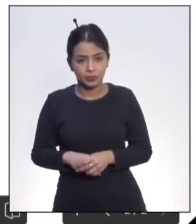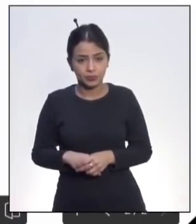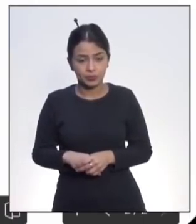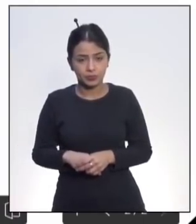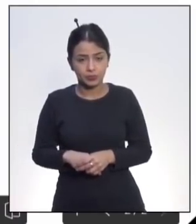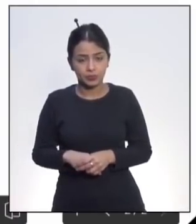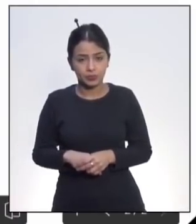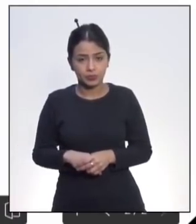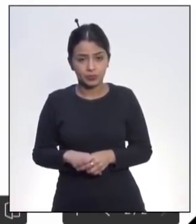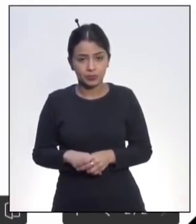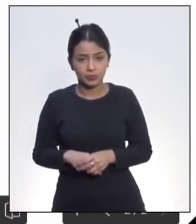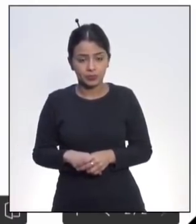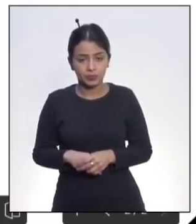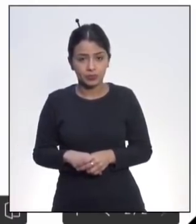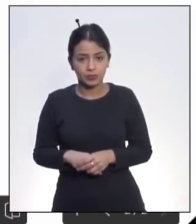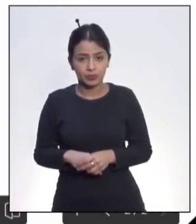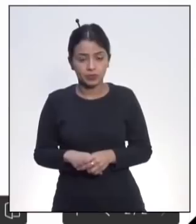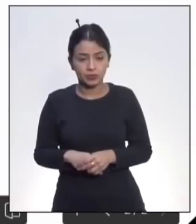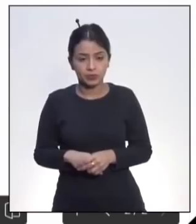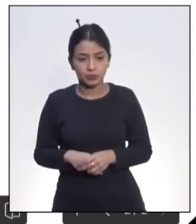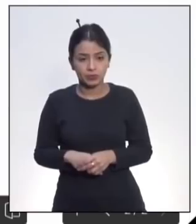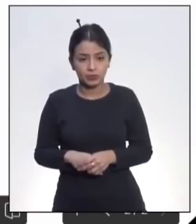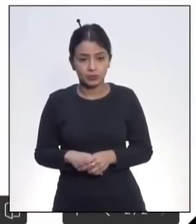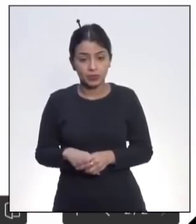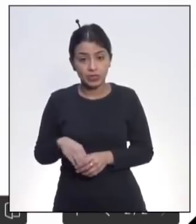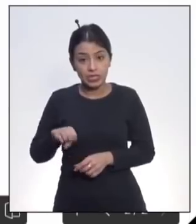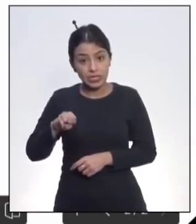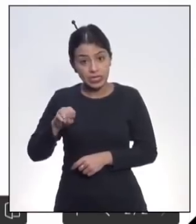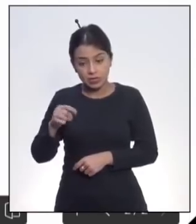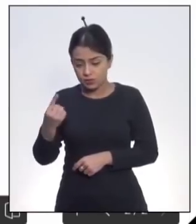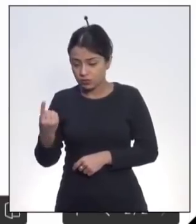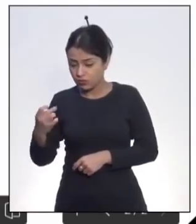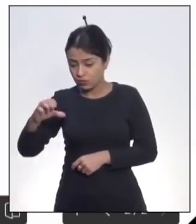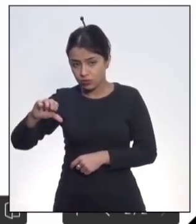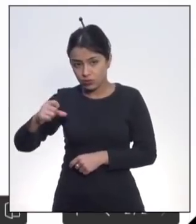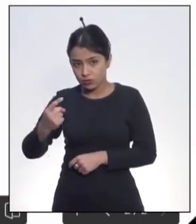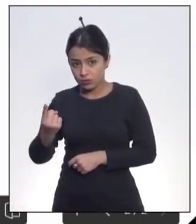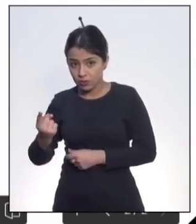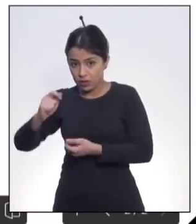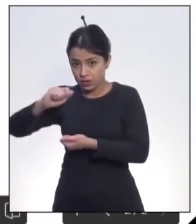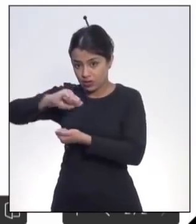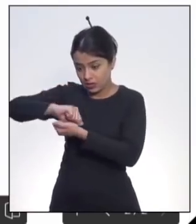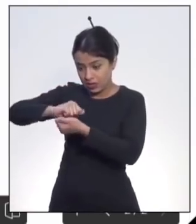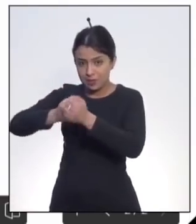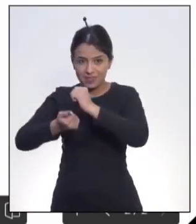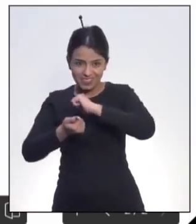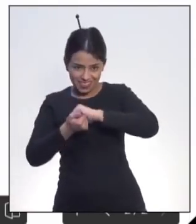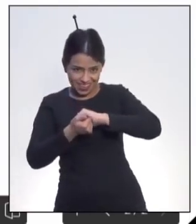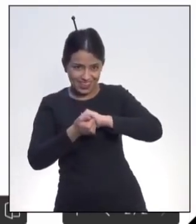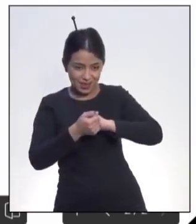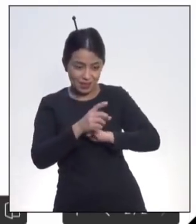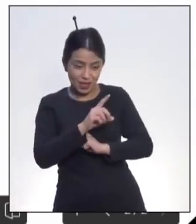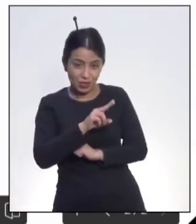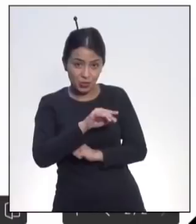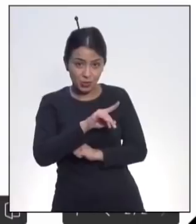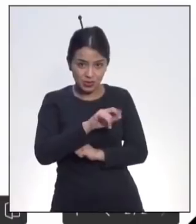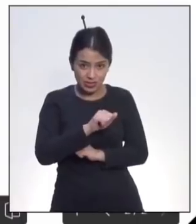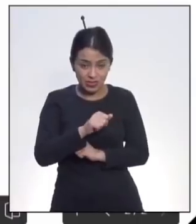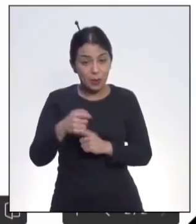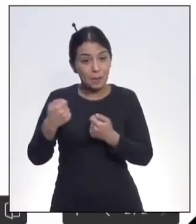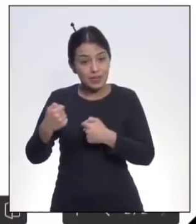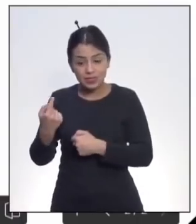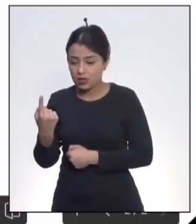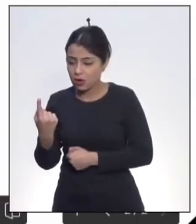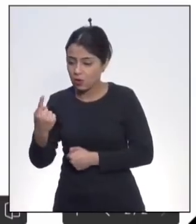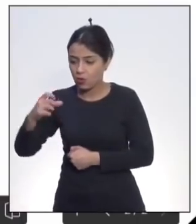191 unidades, tá? Se a gente pegar essa quantidade de unidades e dividir pela dúzia, ou seja,